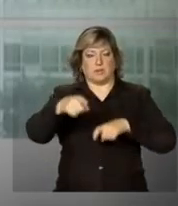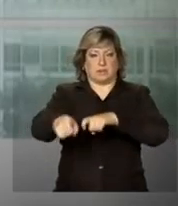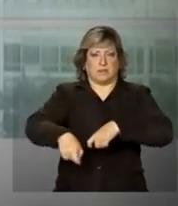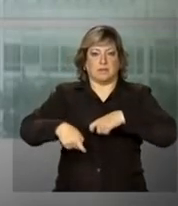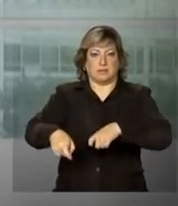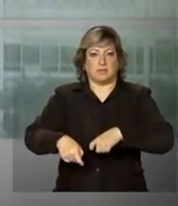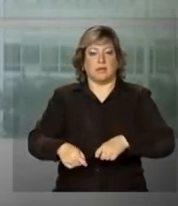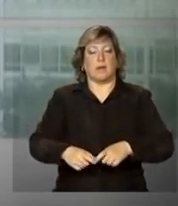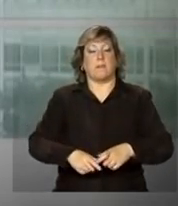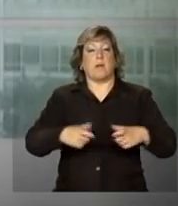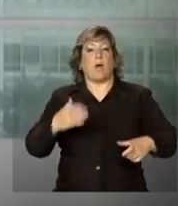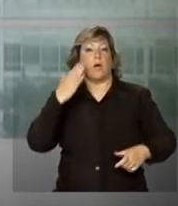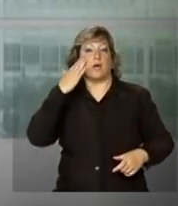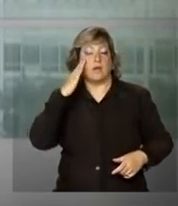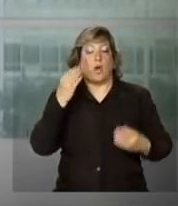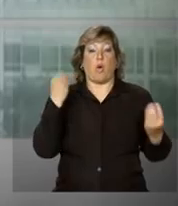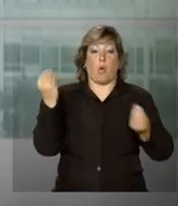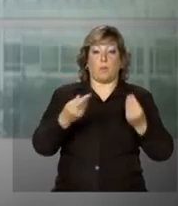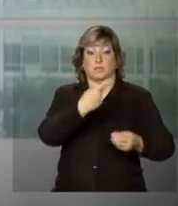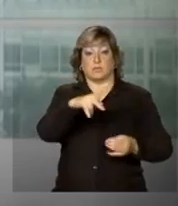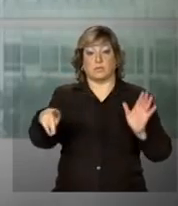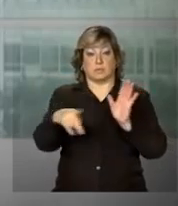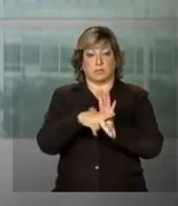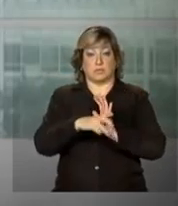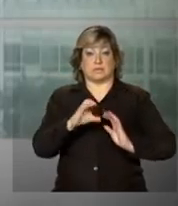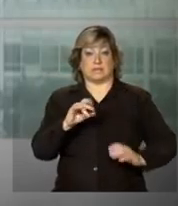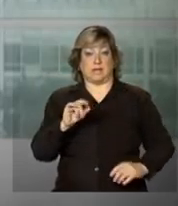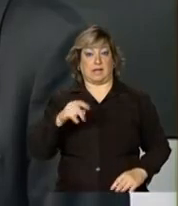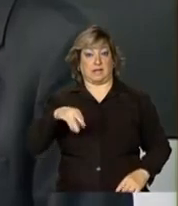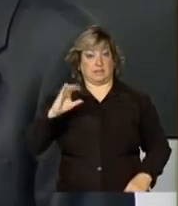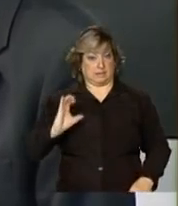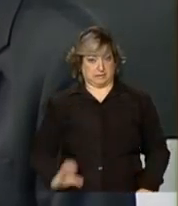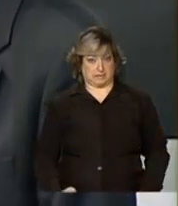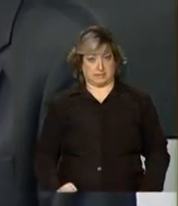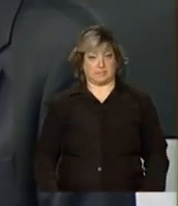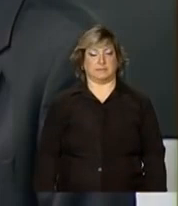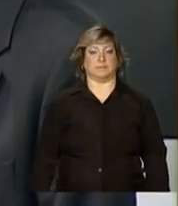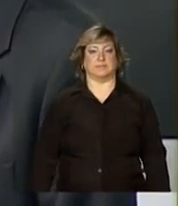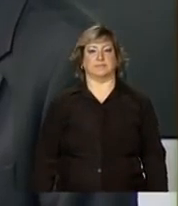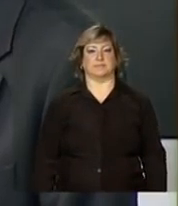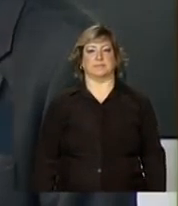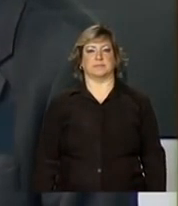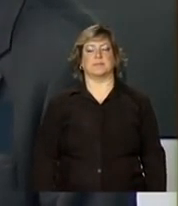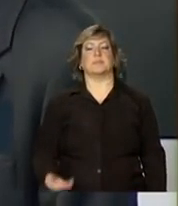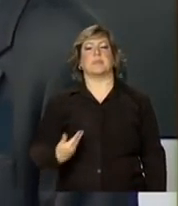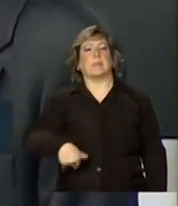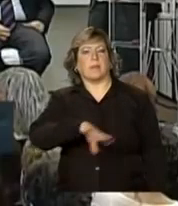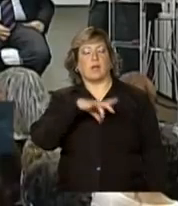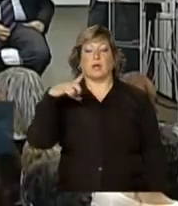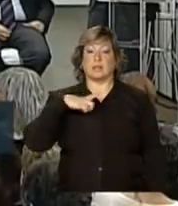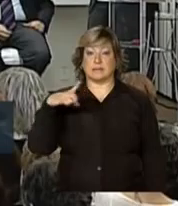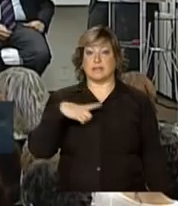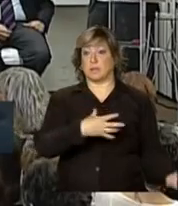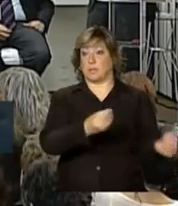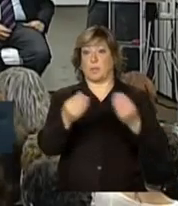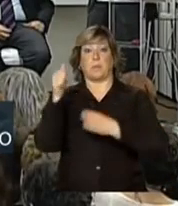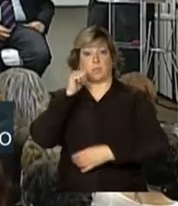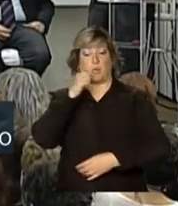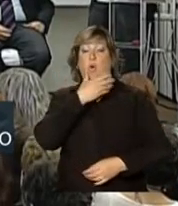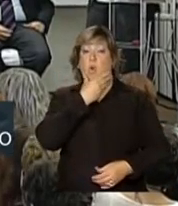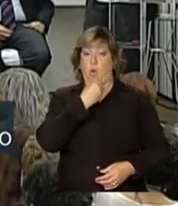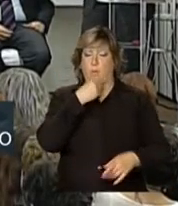uma maior consciência sobre a sua própria cidadania. Nós temos muitas mulheres, homens também,